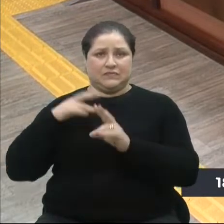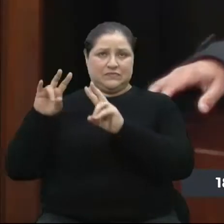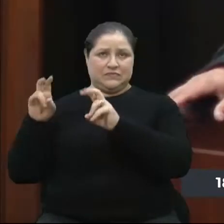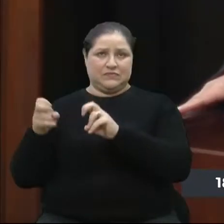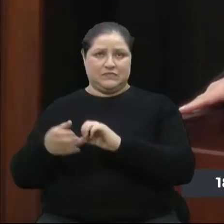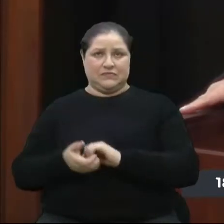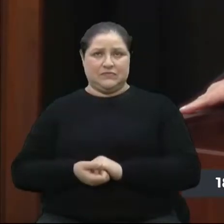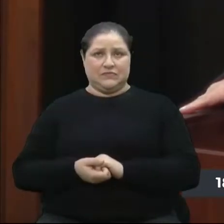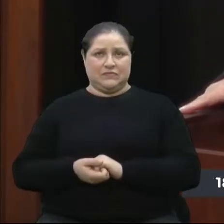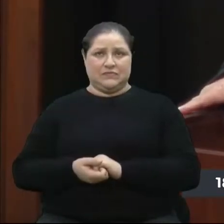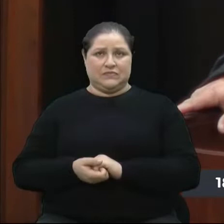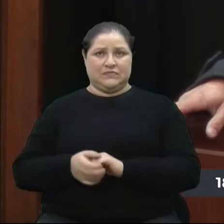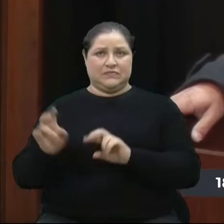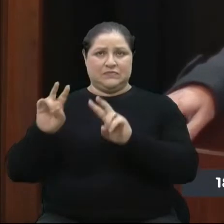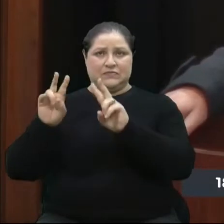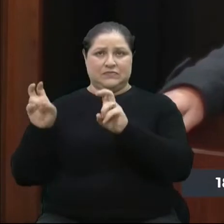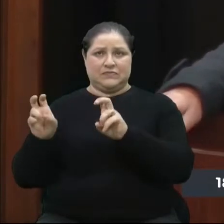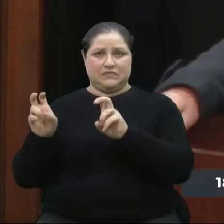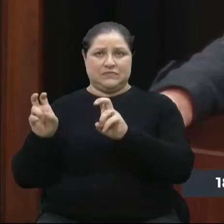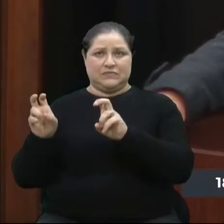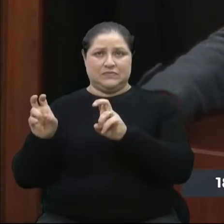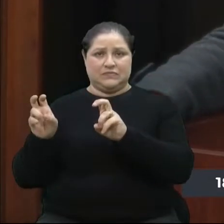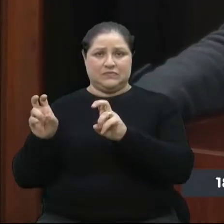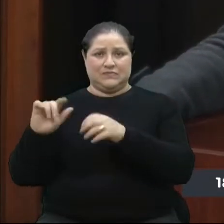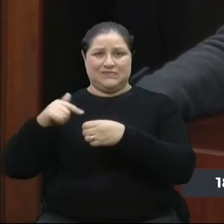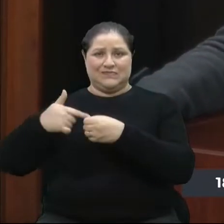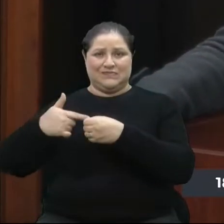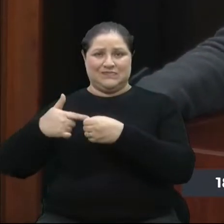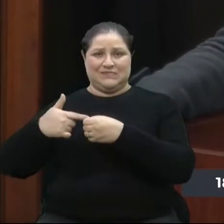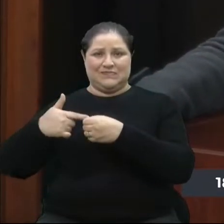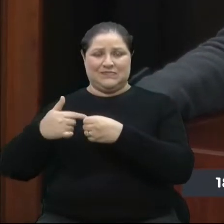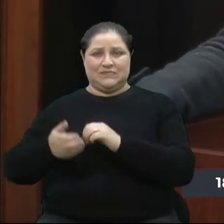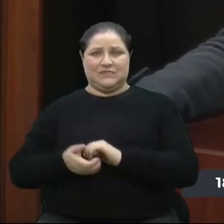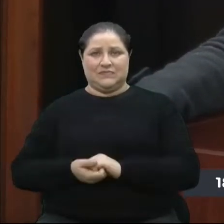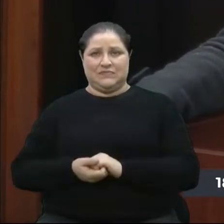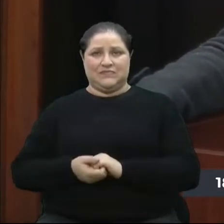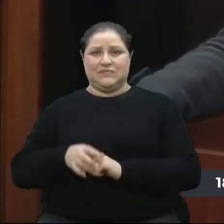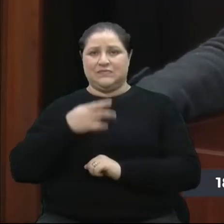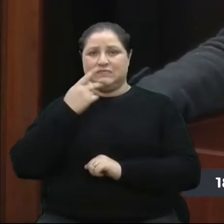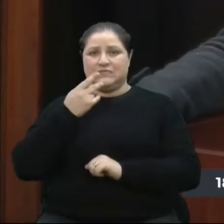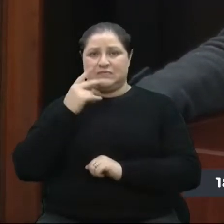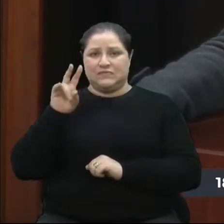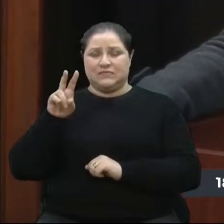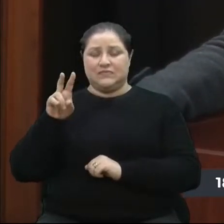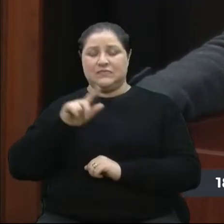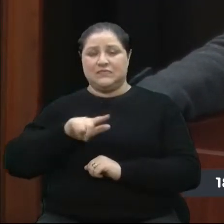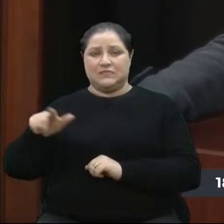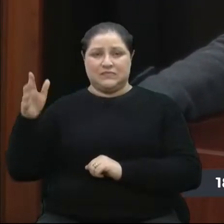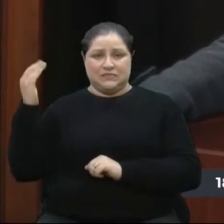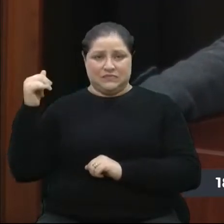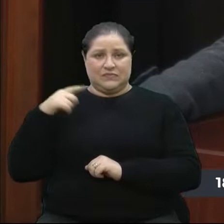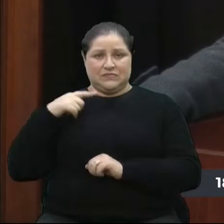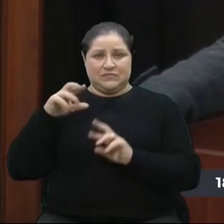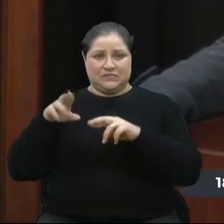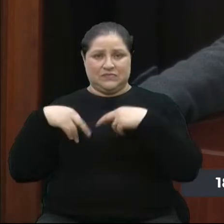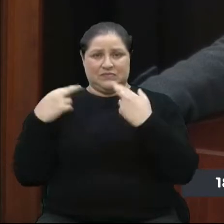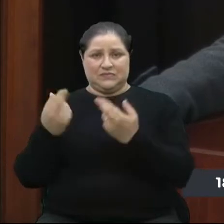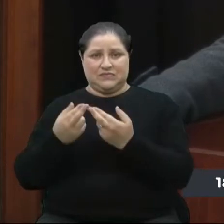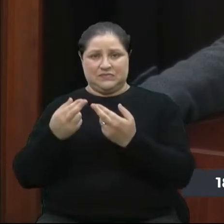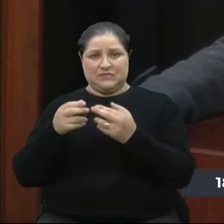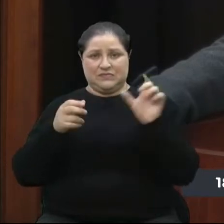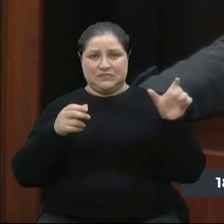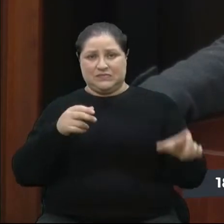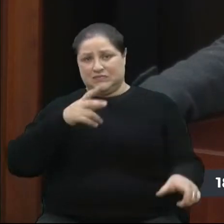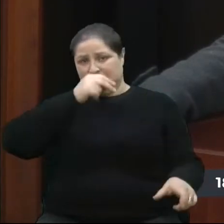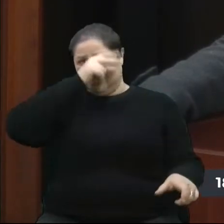que vai ser sobre a questão dos combustíveis, dizer que na semana passada nós tivemos uma reunião com o